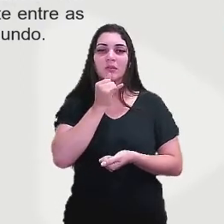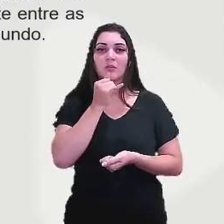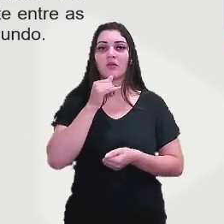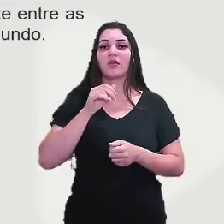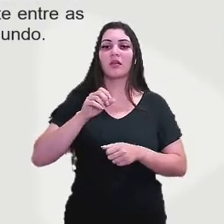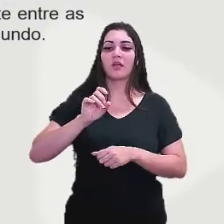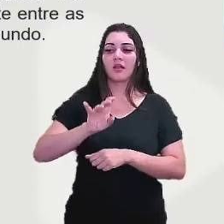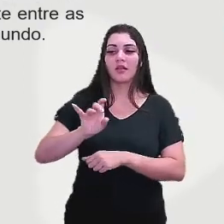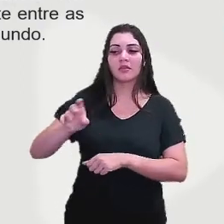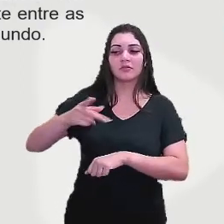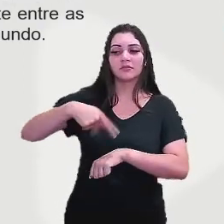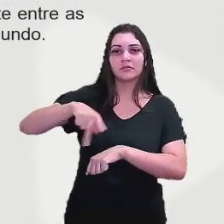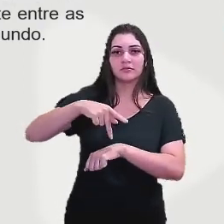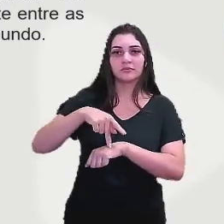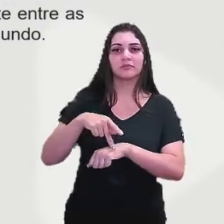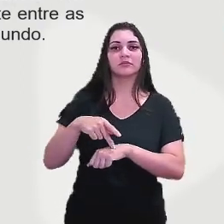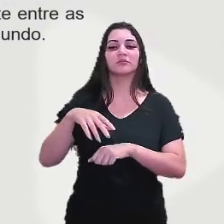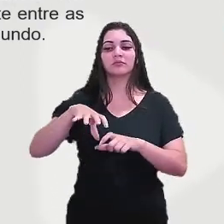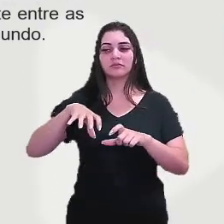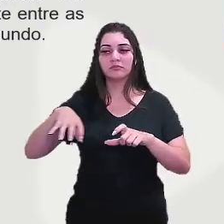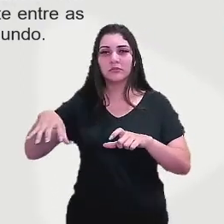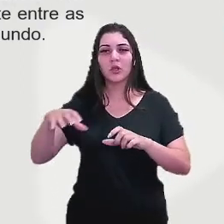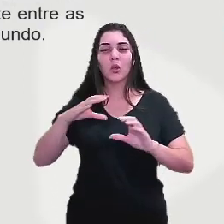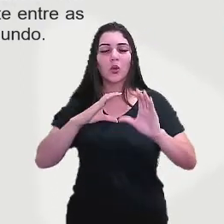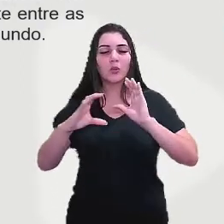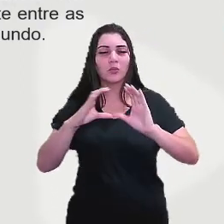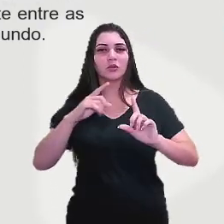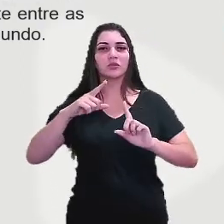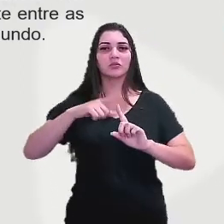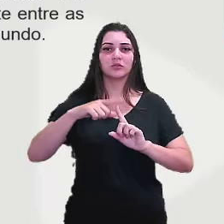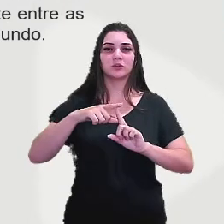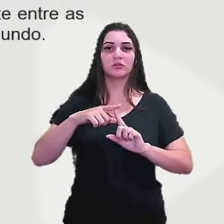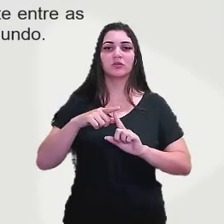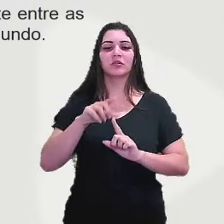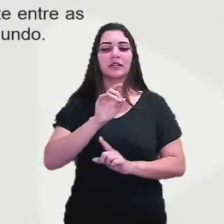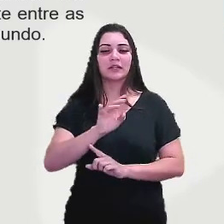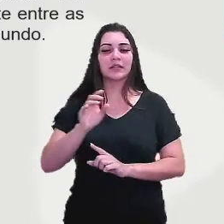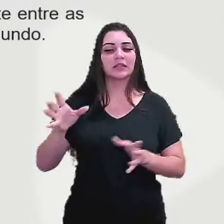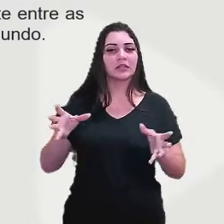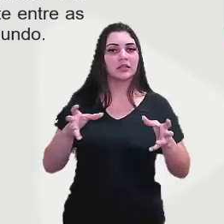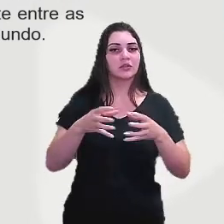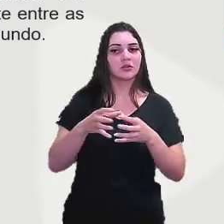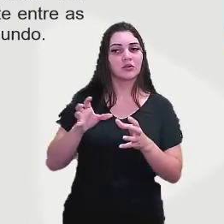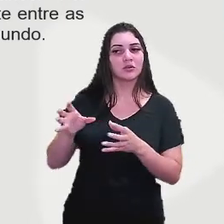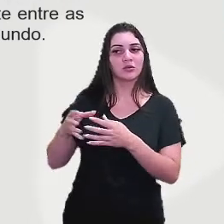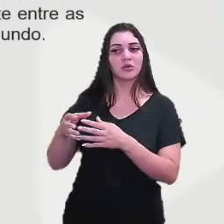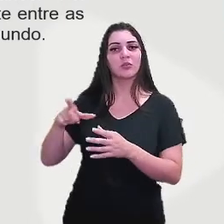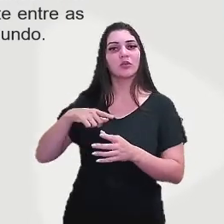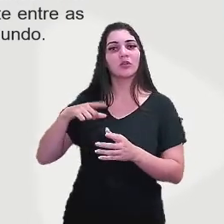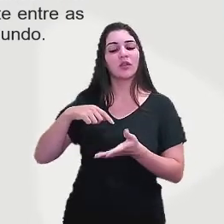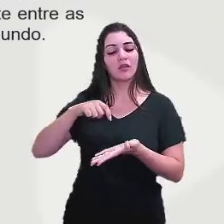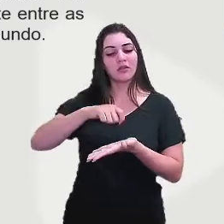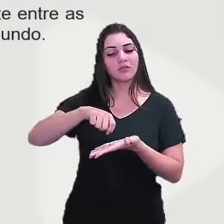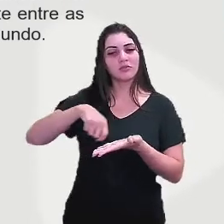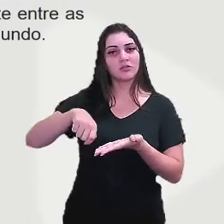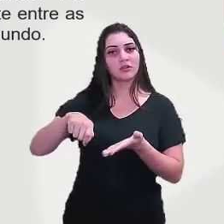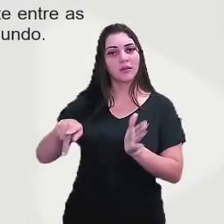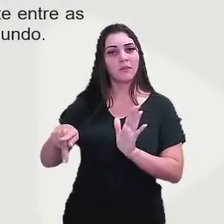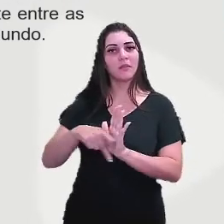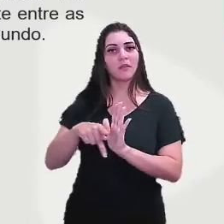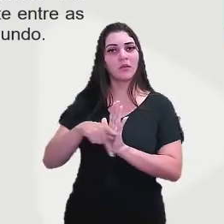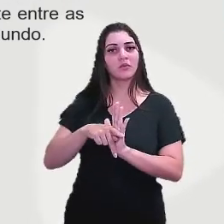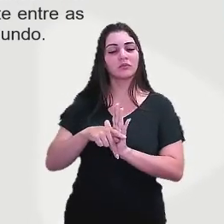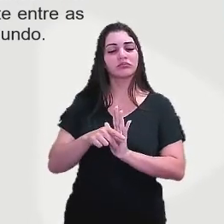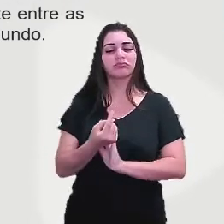escreve de um modo, se comunica de um modo, que cada grupo desenvolveu a sua escrita de um modo mais restrito, de um modo